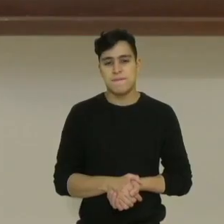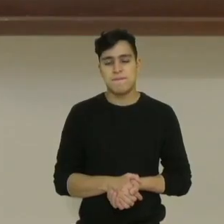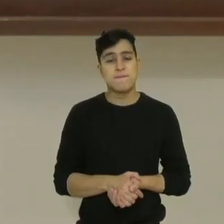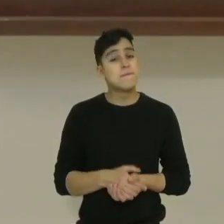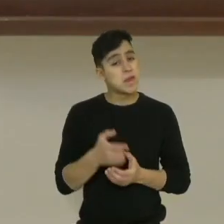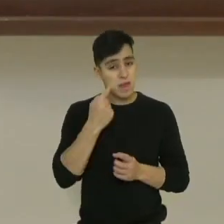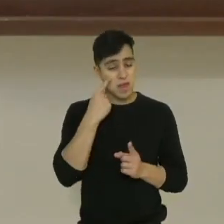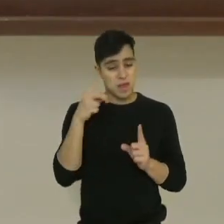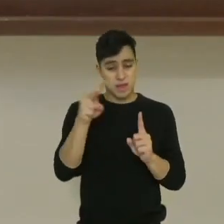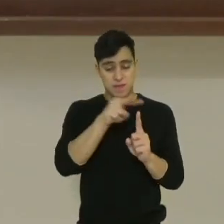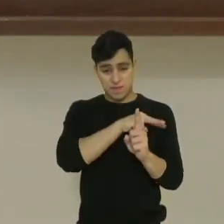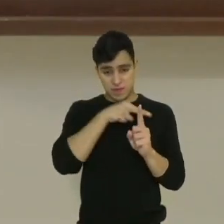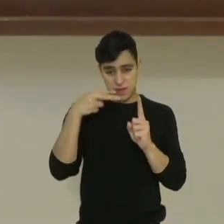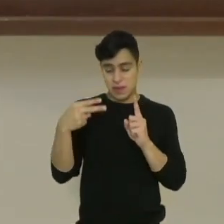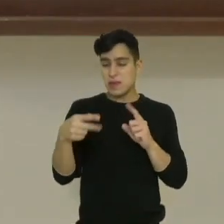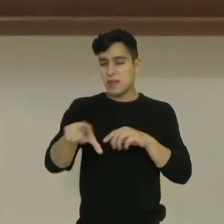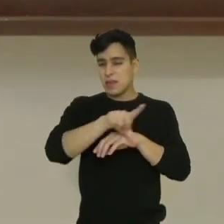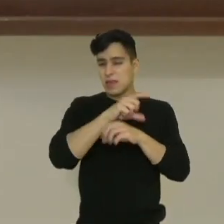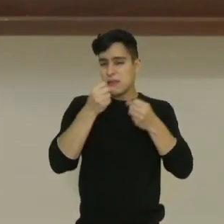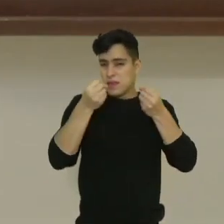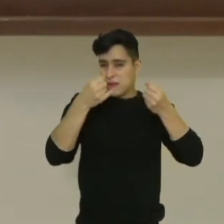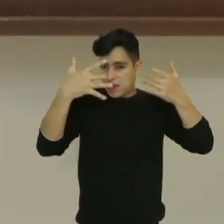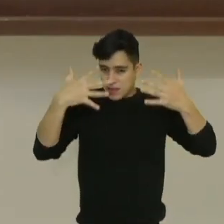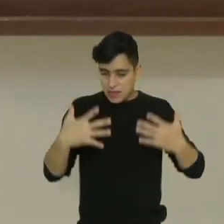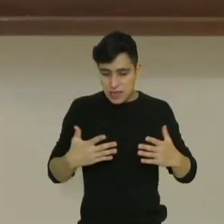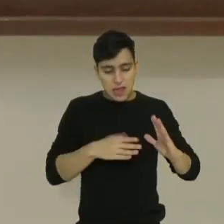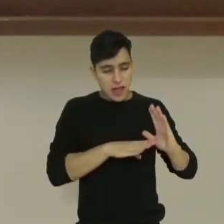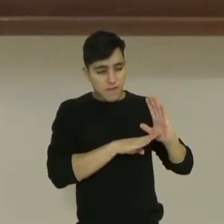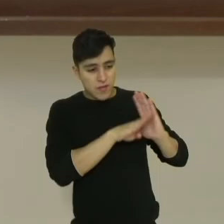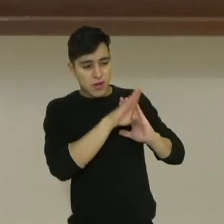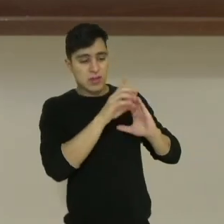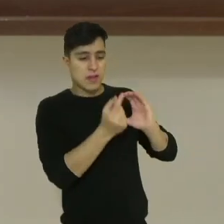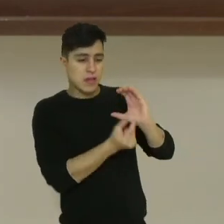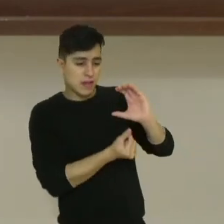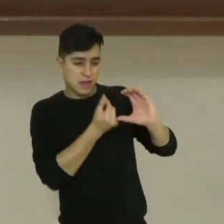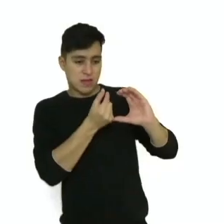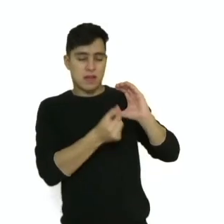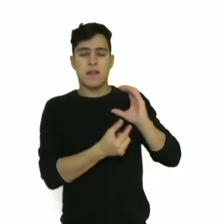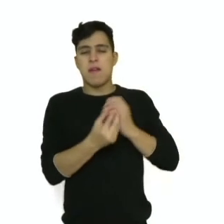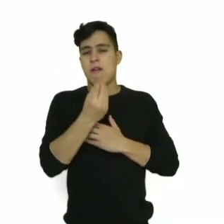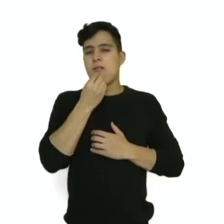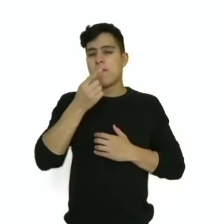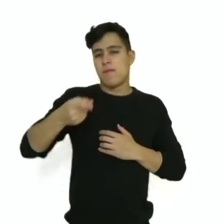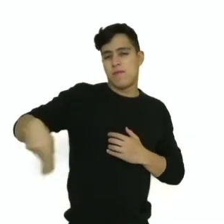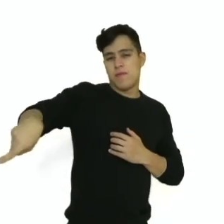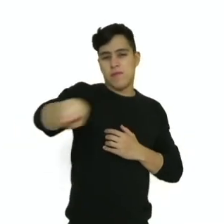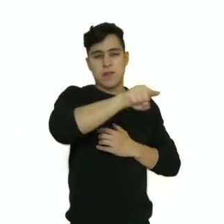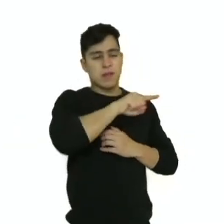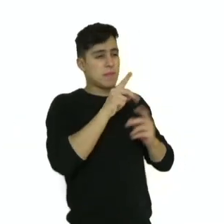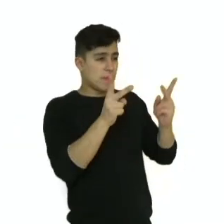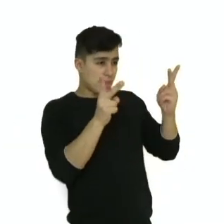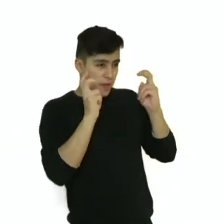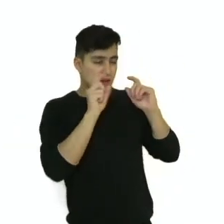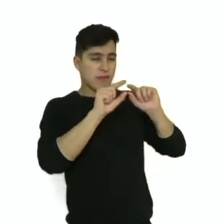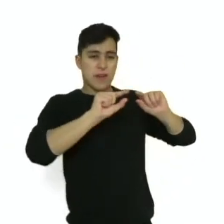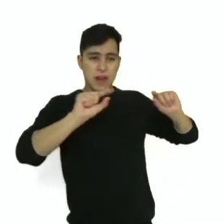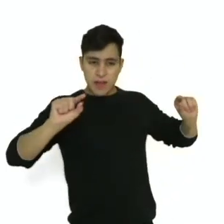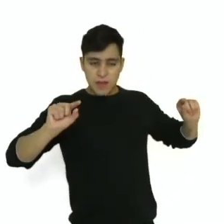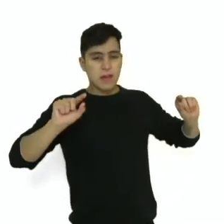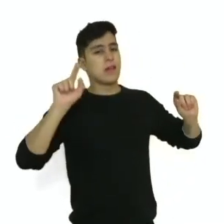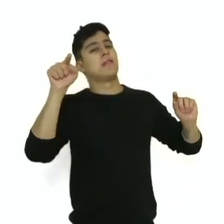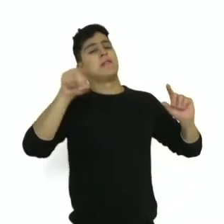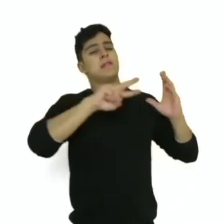Dentro da perspectiva, então, do que nós abordamos da evolução capitalista, logicamente você percebeu que a frase 1 é o